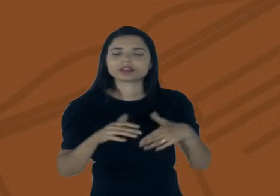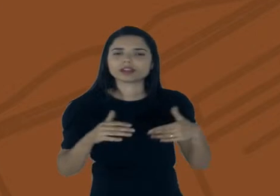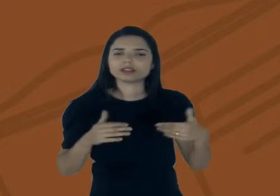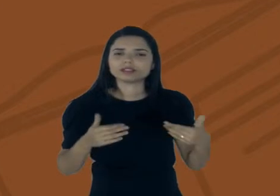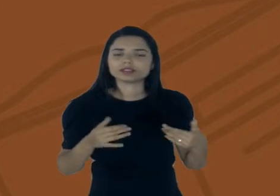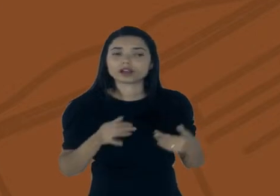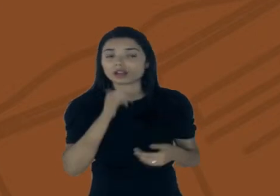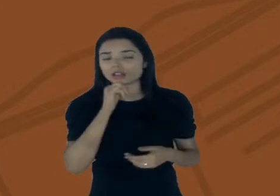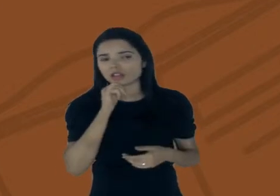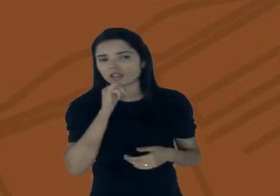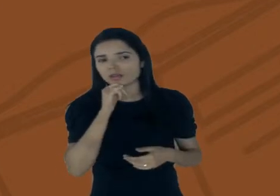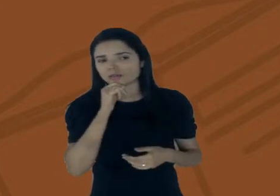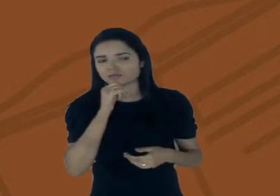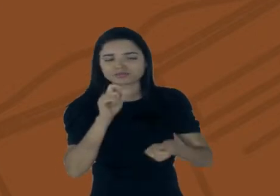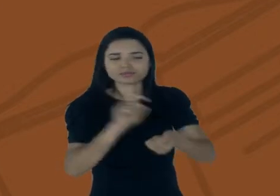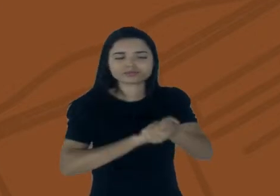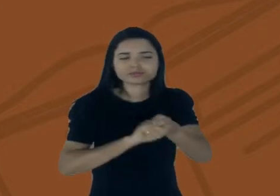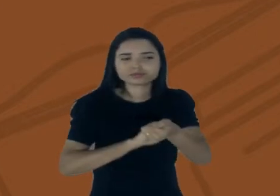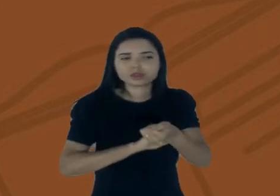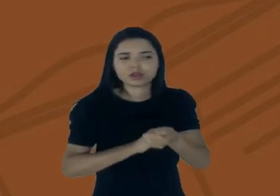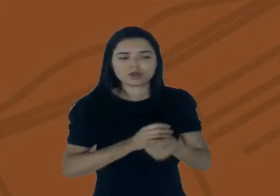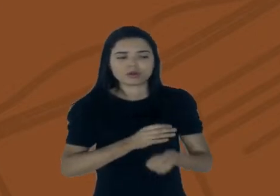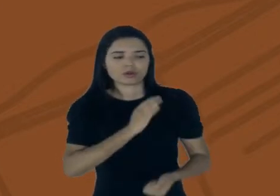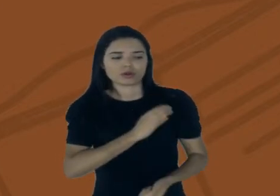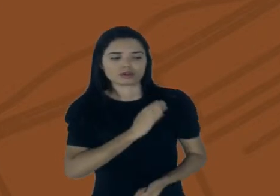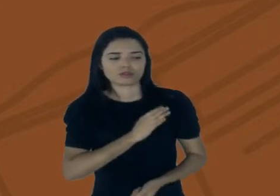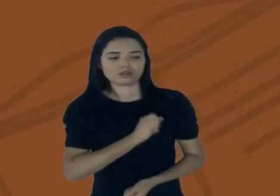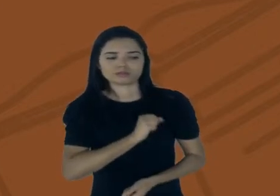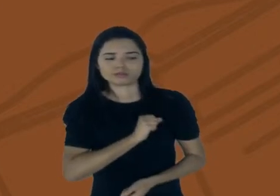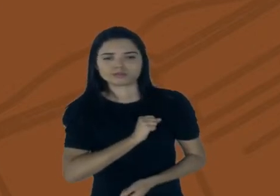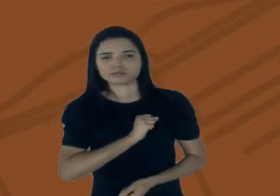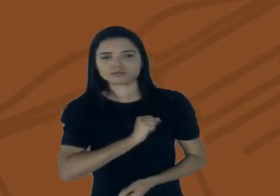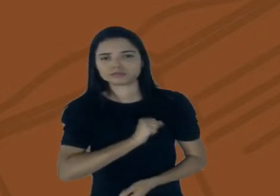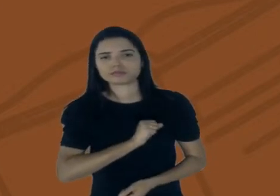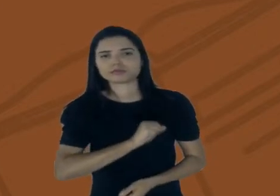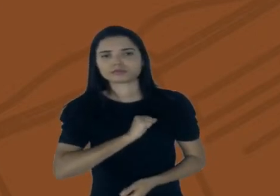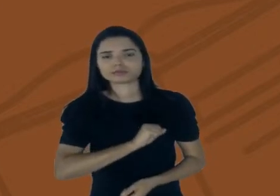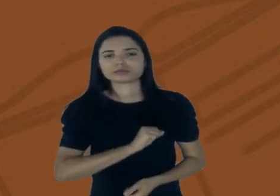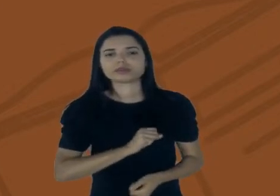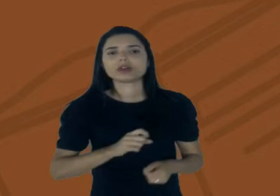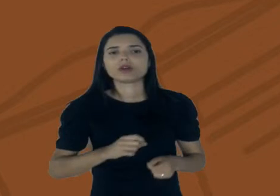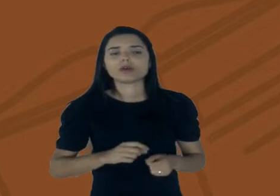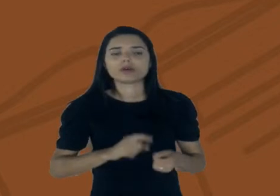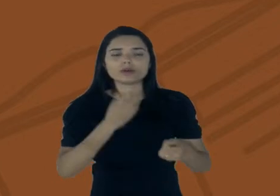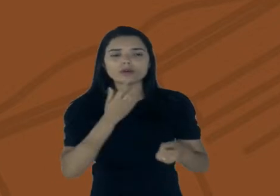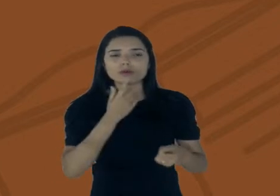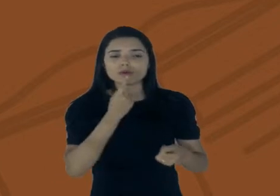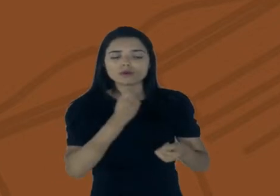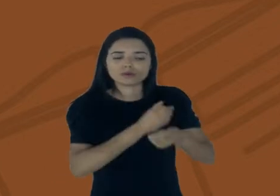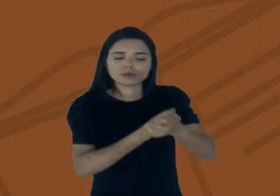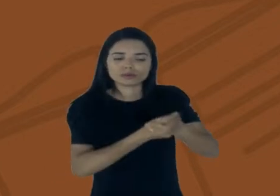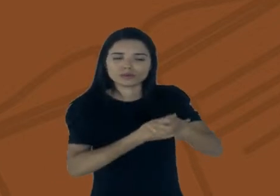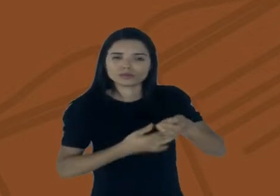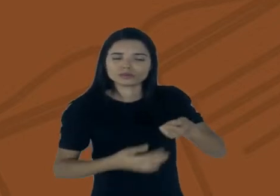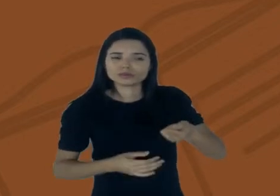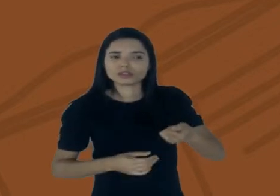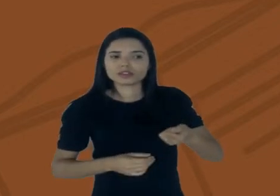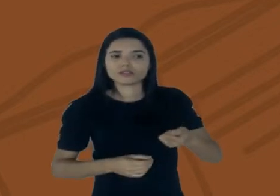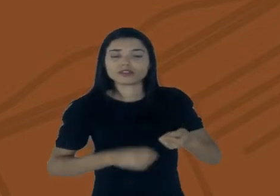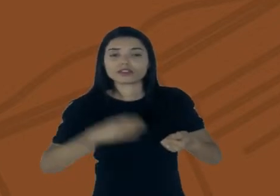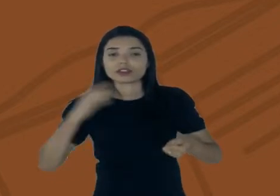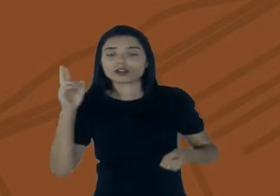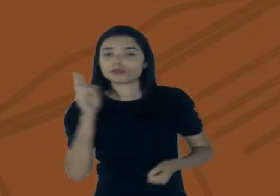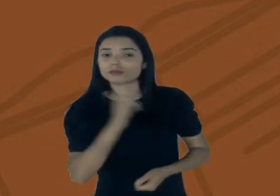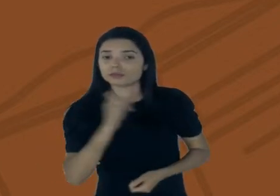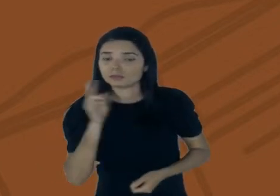por exemplo, quando a gente se estressa, os batimentos cardíacos eles aumentam, vai haver uma ejeção maior de sangue, né? E aí, consequentemente, essa pressão